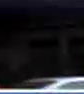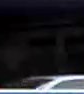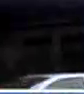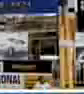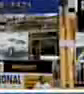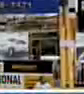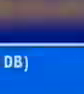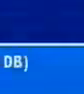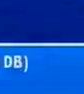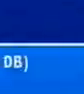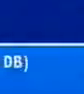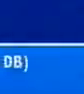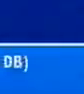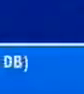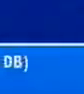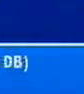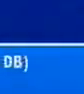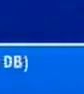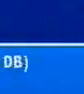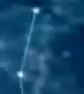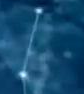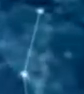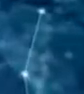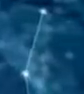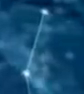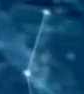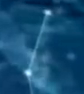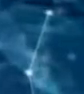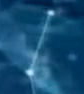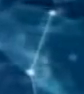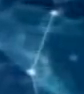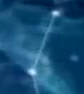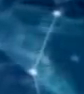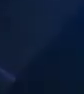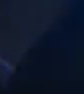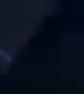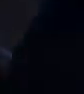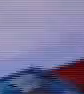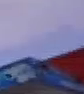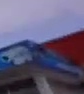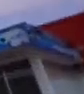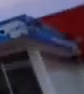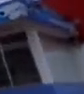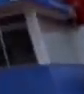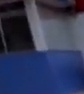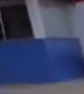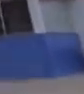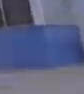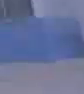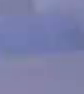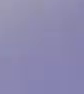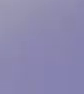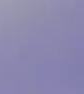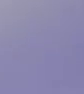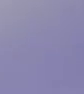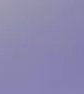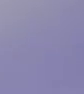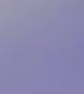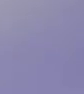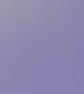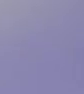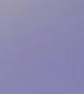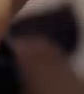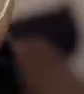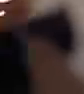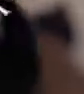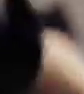dinheiro. Duas lojas, Cachoeirinha e Parque 10. Eleições 2016. Oferecimento 3D Alarmes. Insegurança